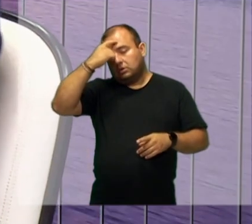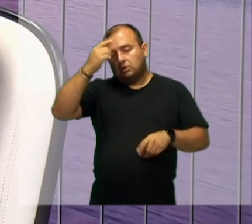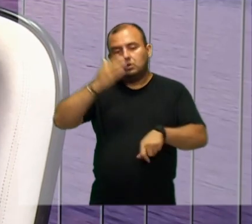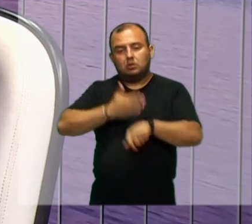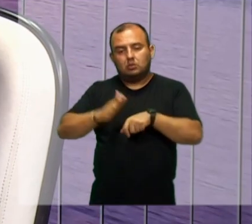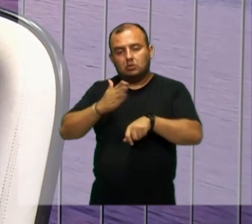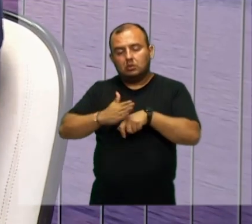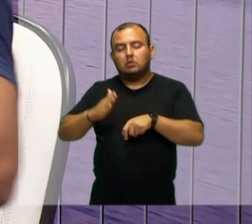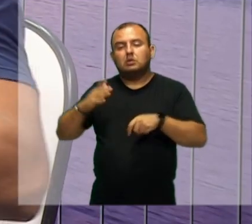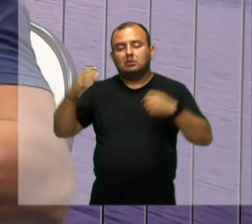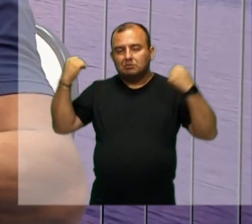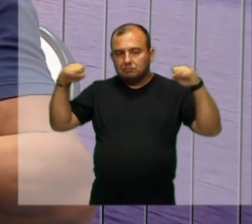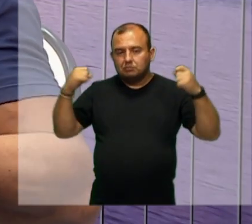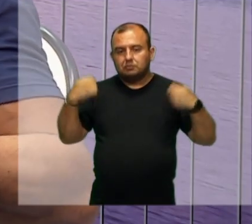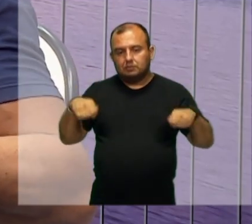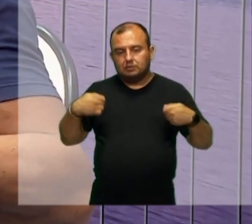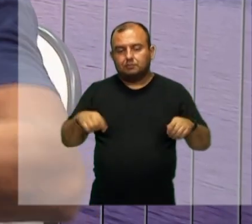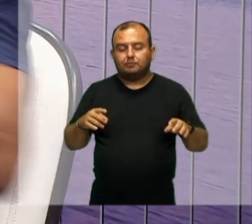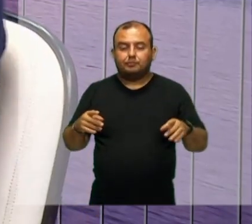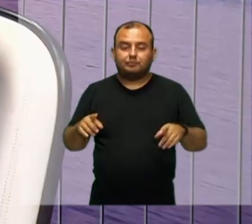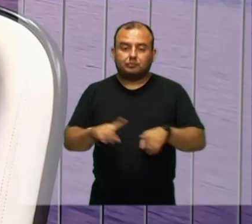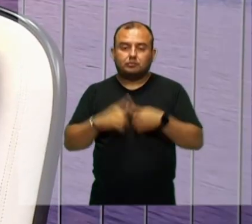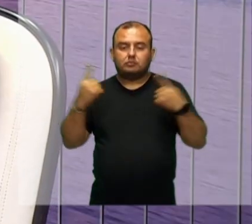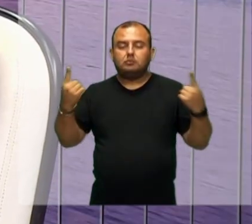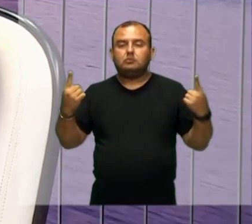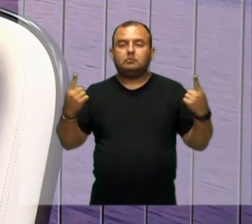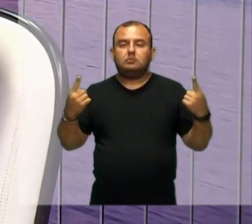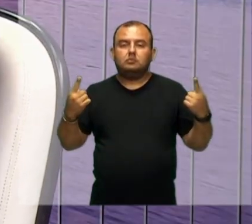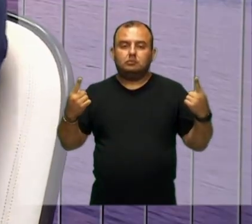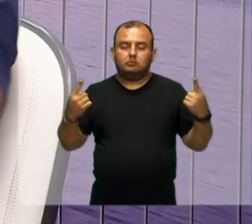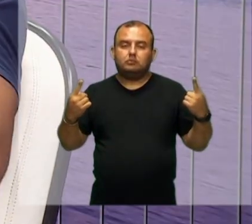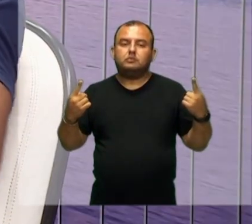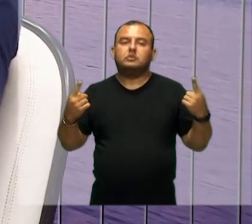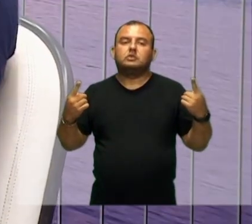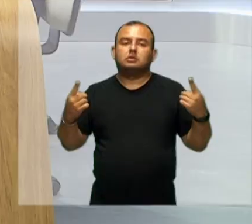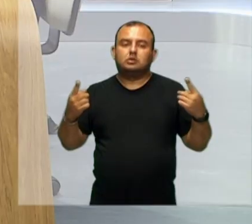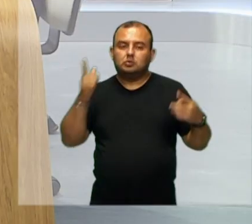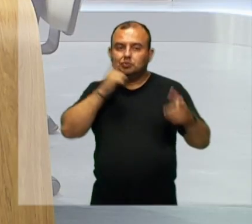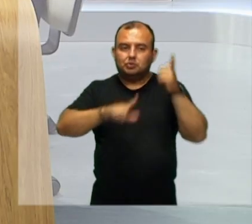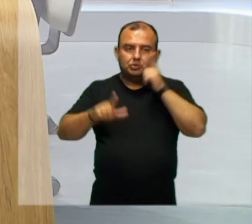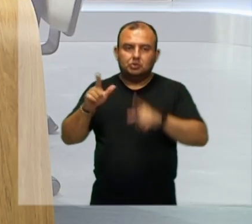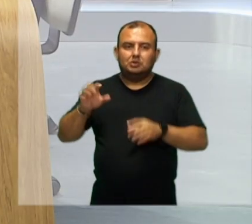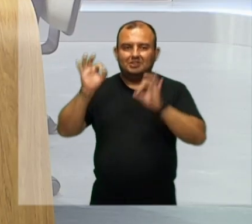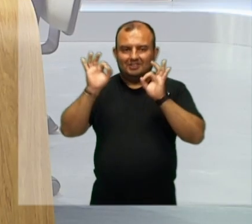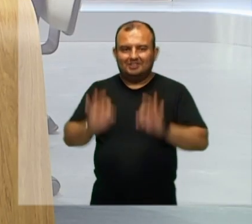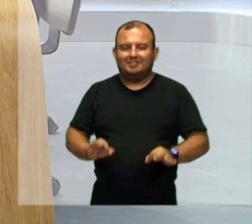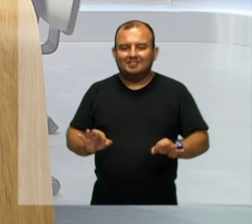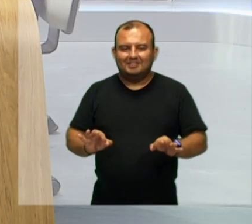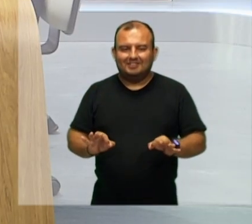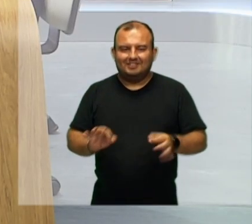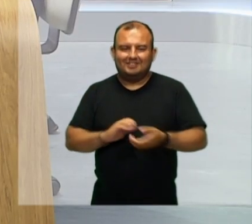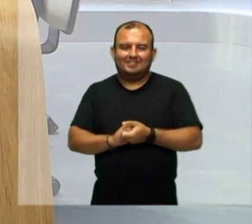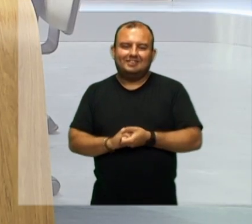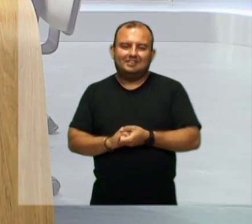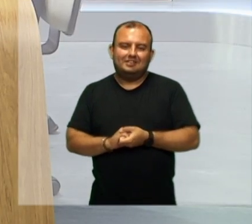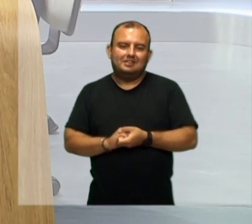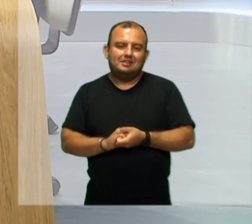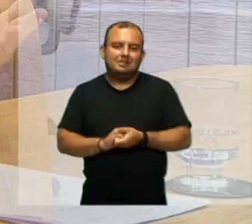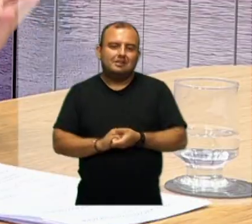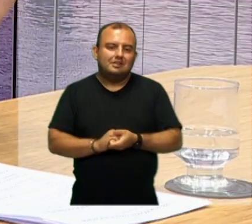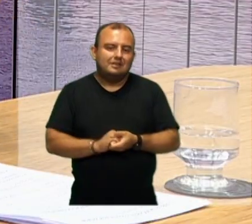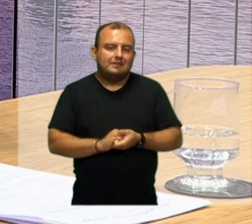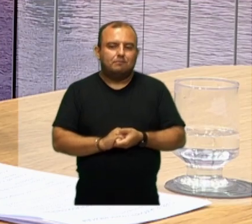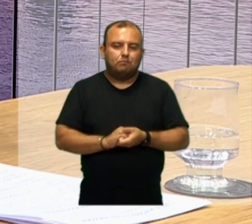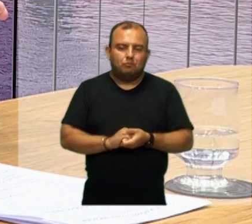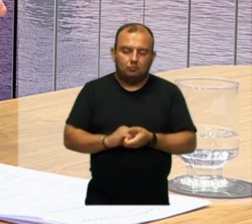isso é necessário, mas também ela me diz que eu estou plantando para colher lá na frente. Então... E eu tenho certeza que vai colher, Flávio. Assim, ó, então vamos